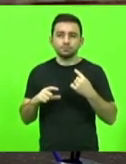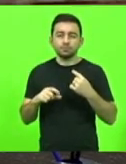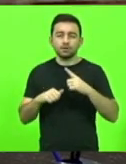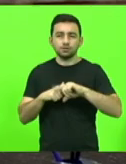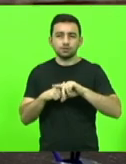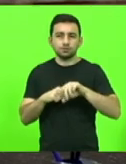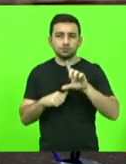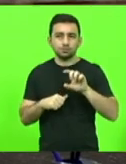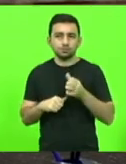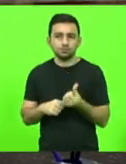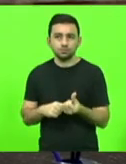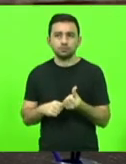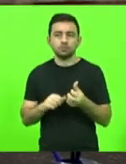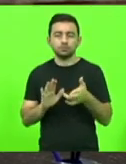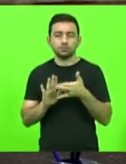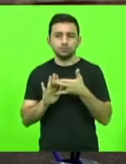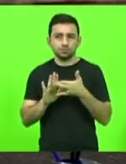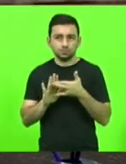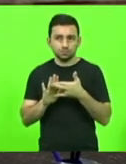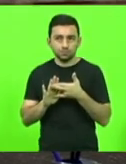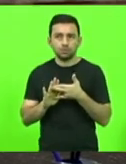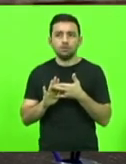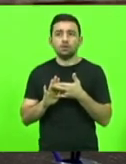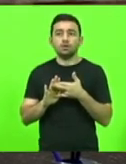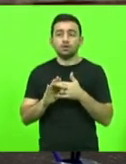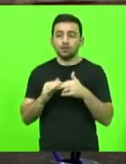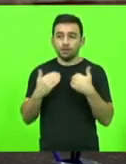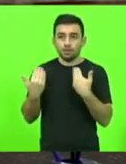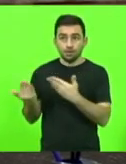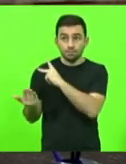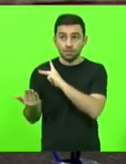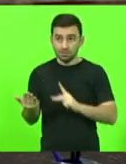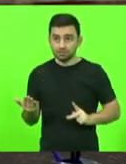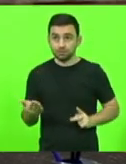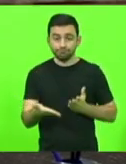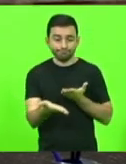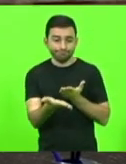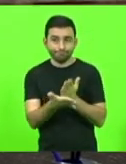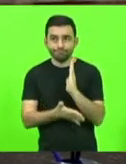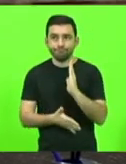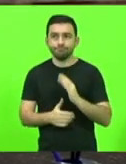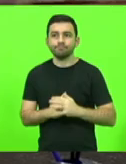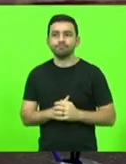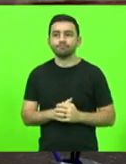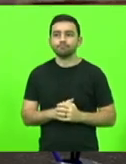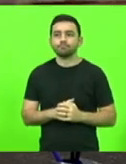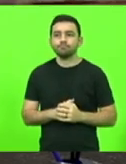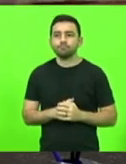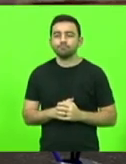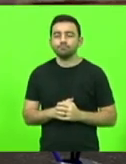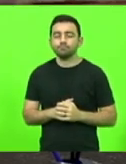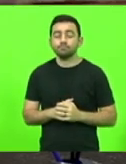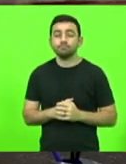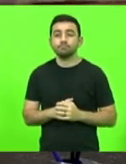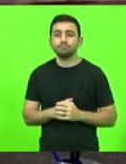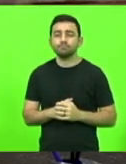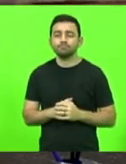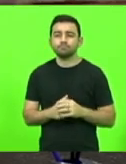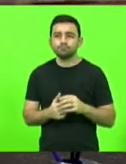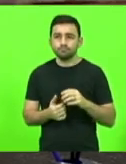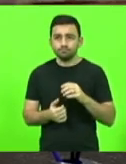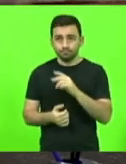106 do regimento interno, o senhor presidente deu por aprovada. Expediente,